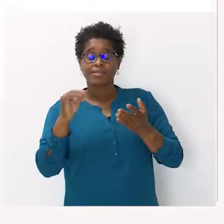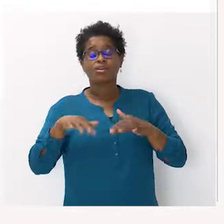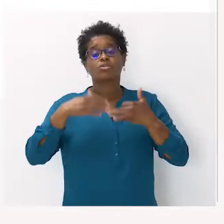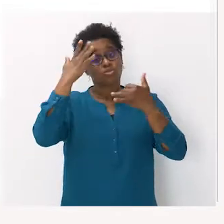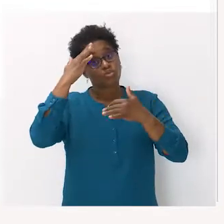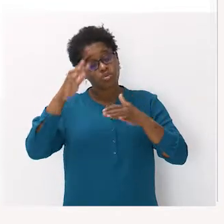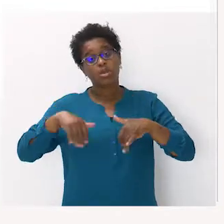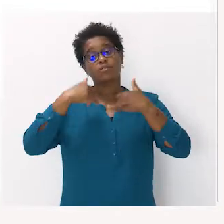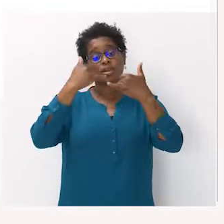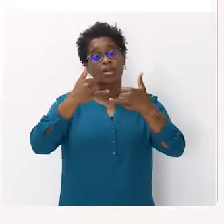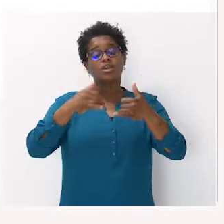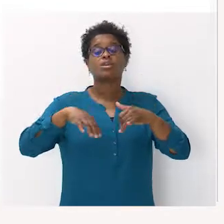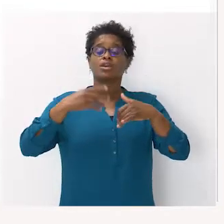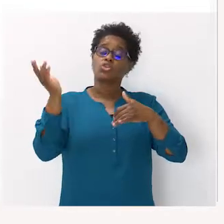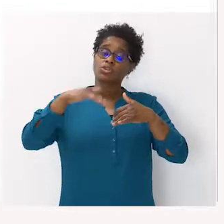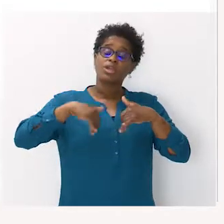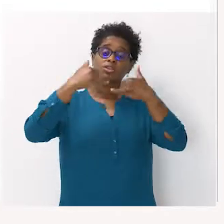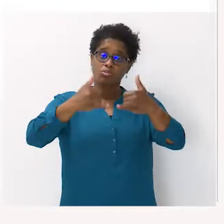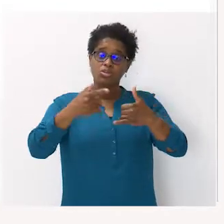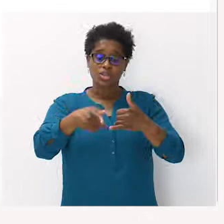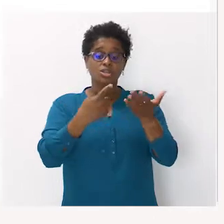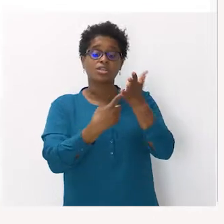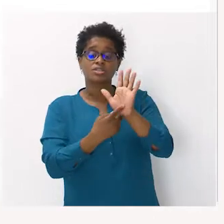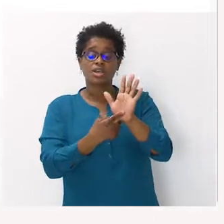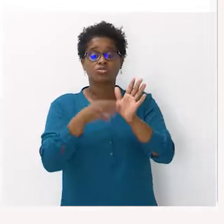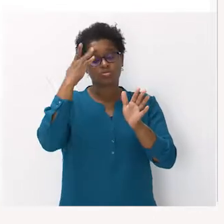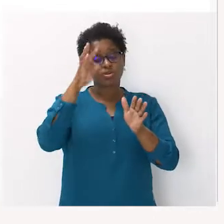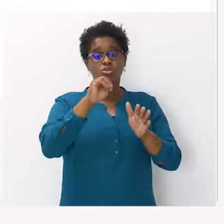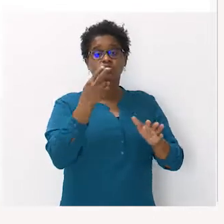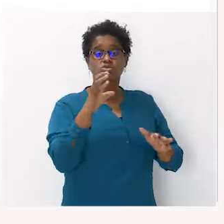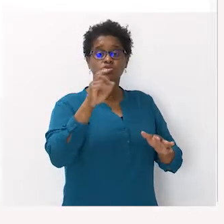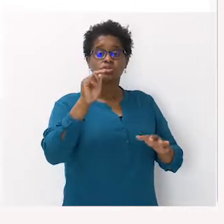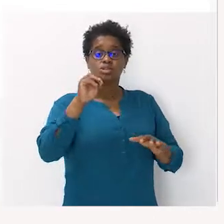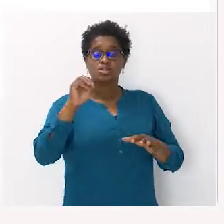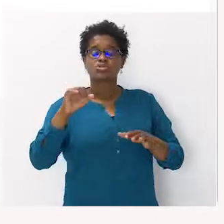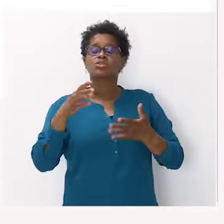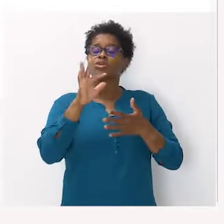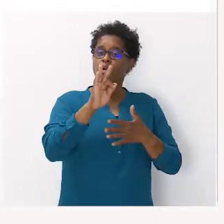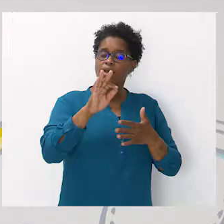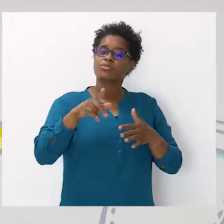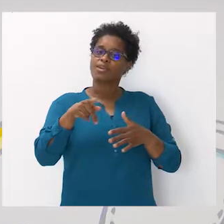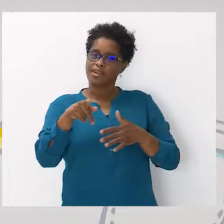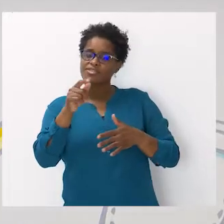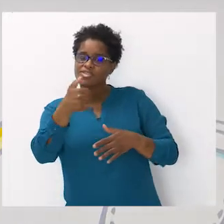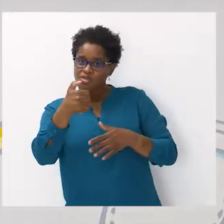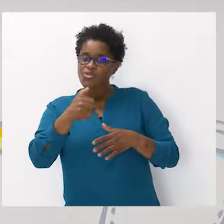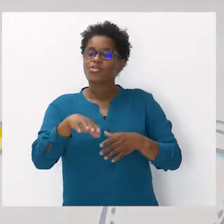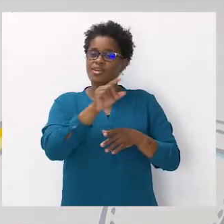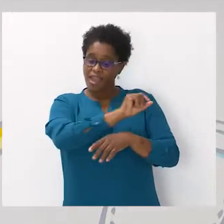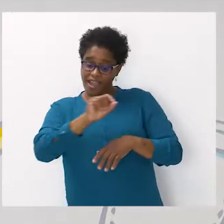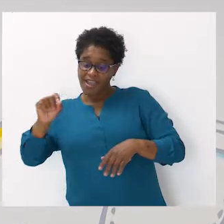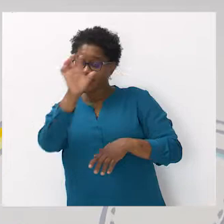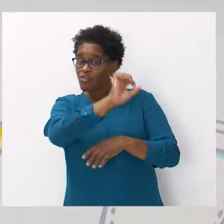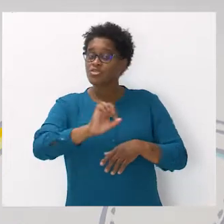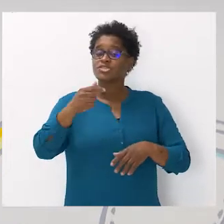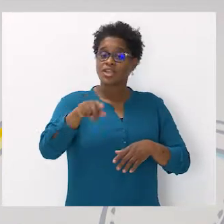logo depois. Aqui nós temos exemplo, diz assim, o sucessor de 4 é 5. Bom, na reta numérica vocês